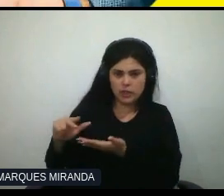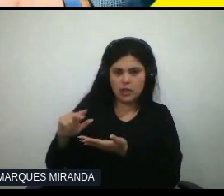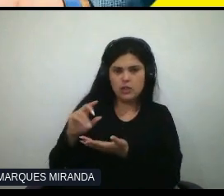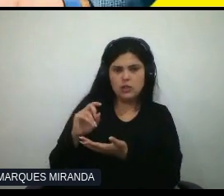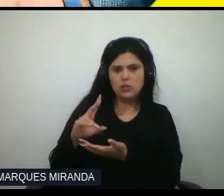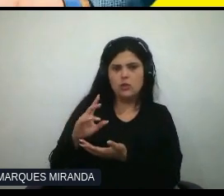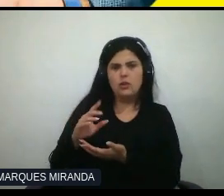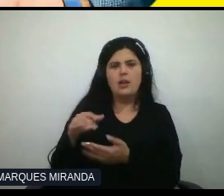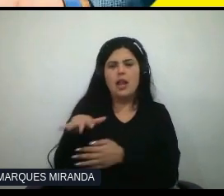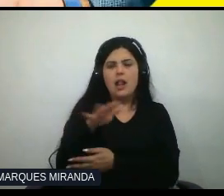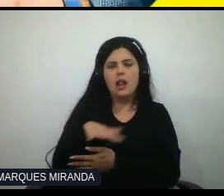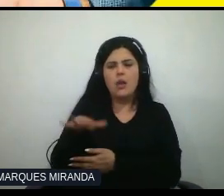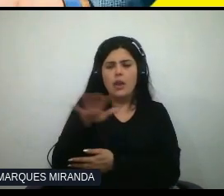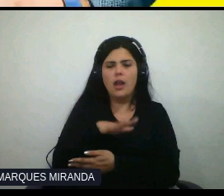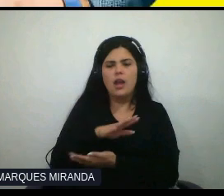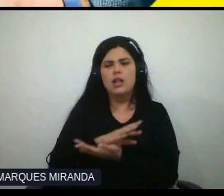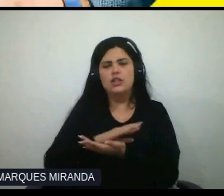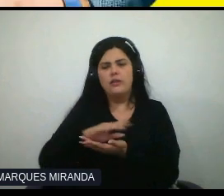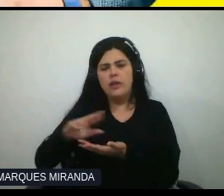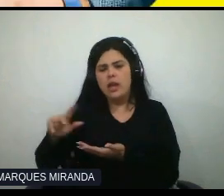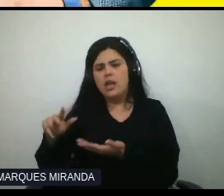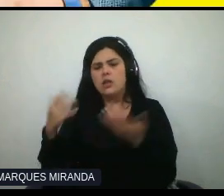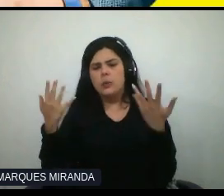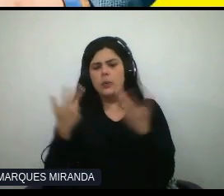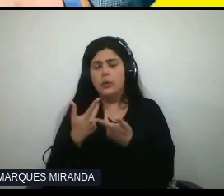ter um ambiente mais diverso, mais bonito.